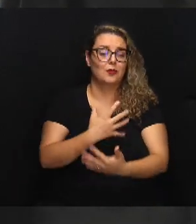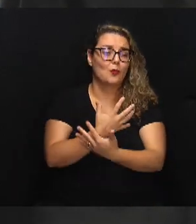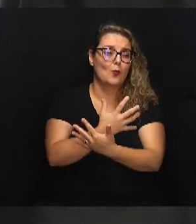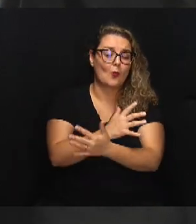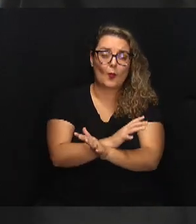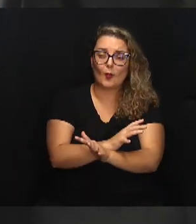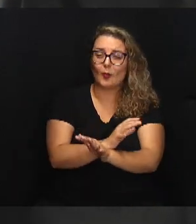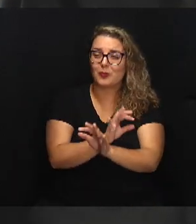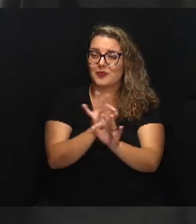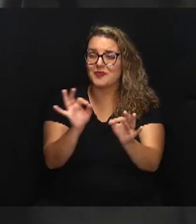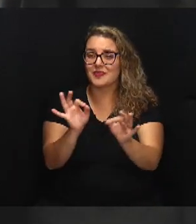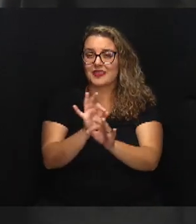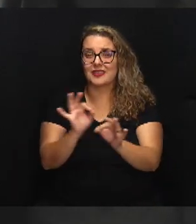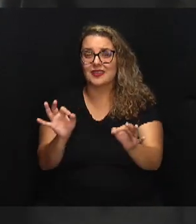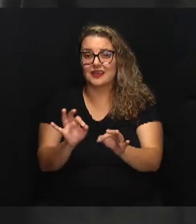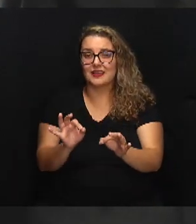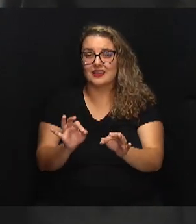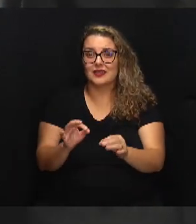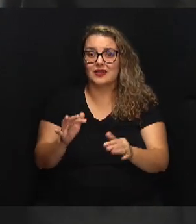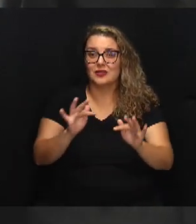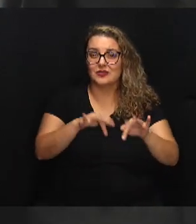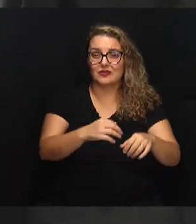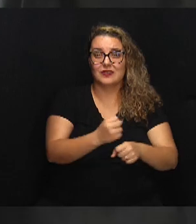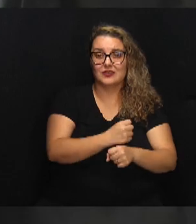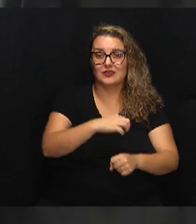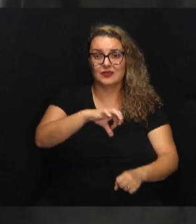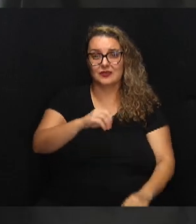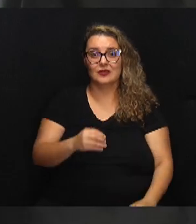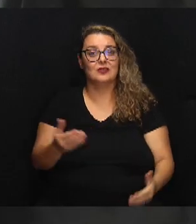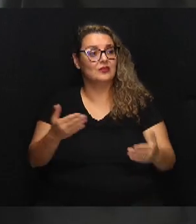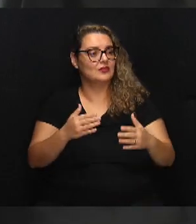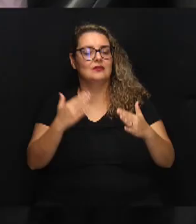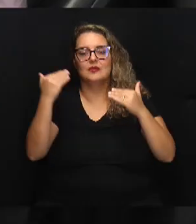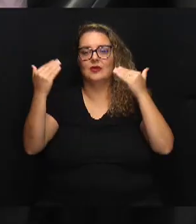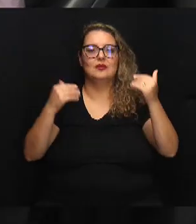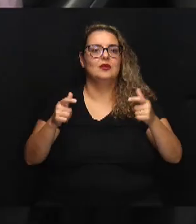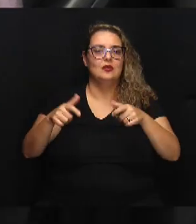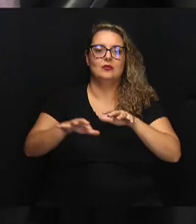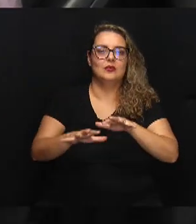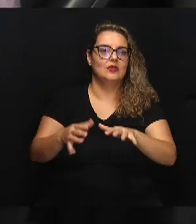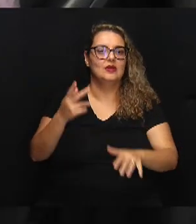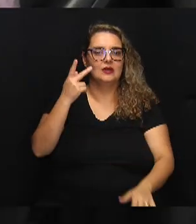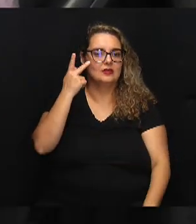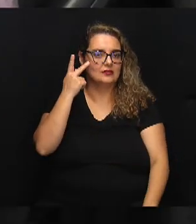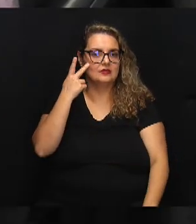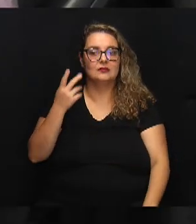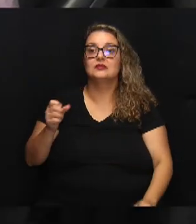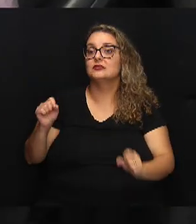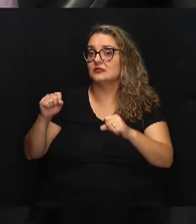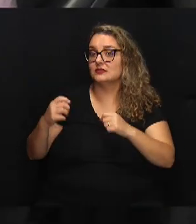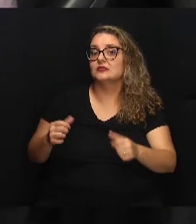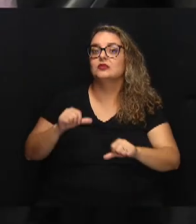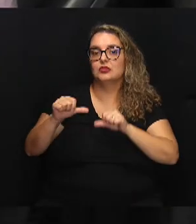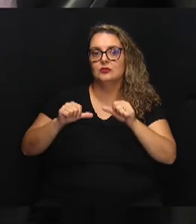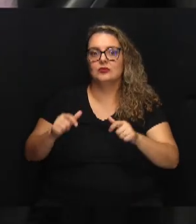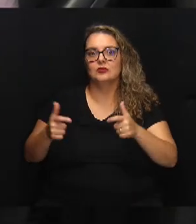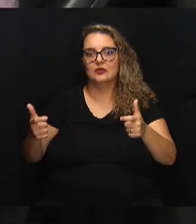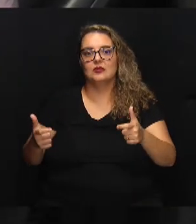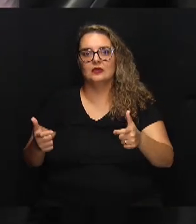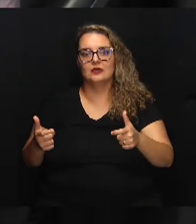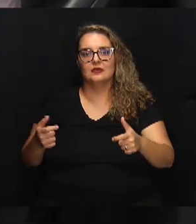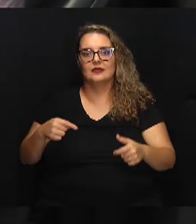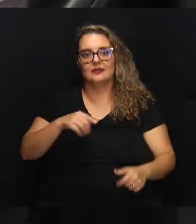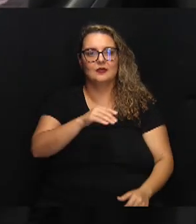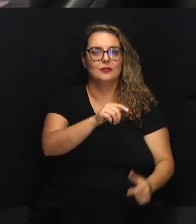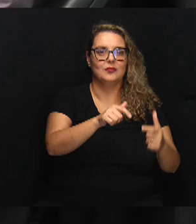sem nada. Isso no final dos anos hoje é 90, sensação. né? E hoje é sensação. Blocos de carnaval em São Paulo. Pois é, então, mudou bastante. Então, vamos Ainda pro bem,